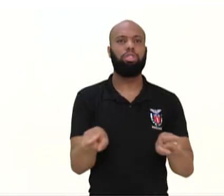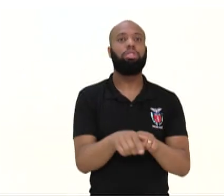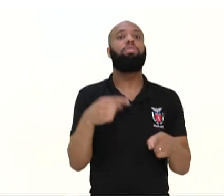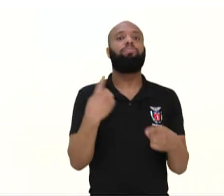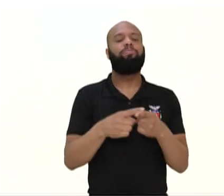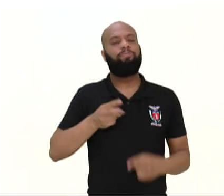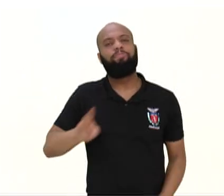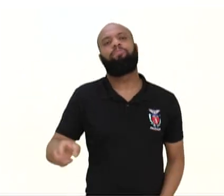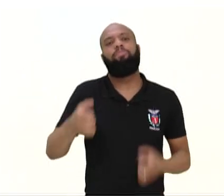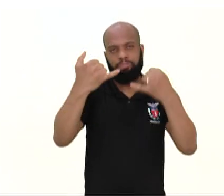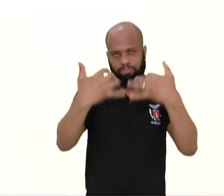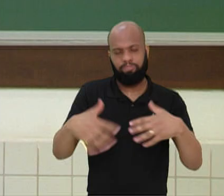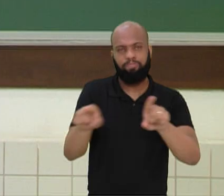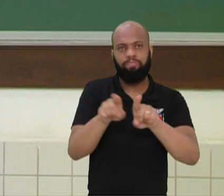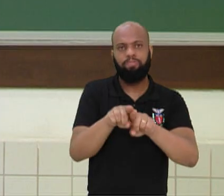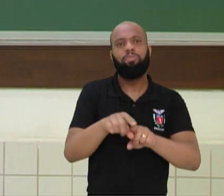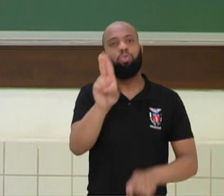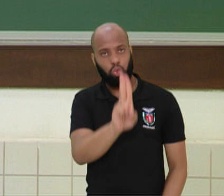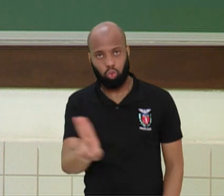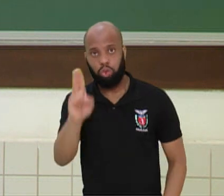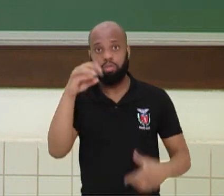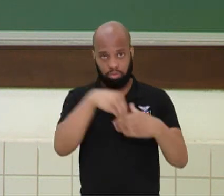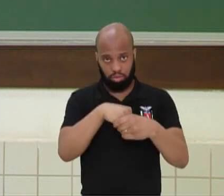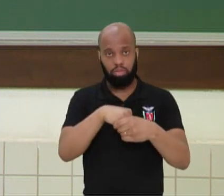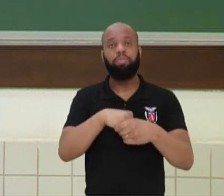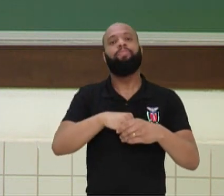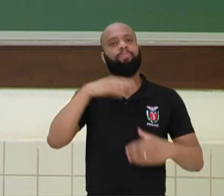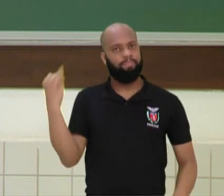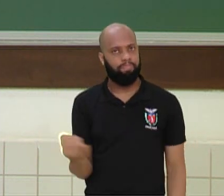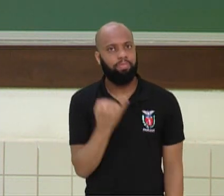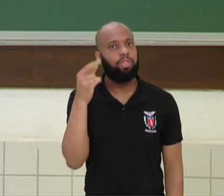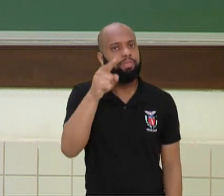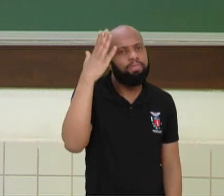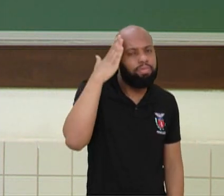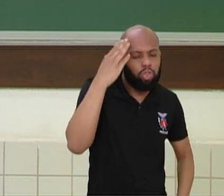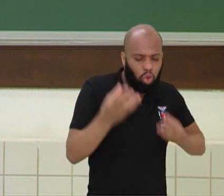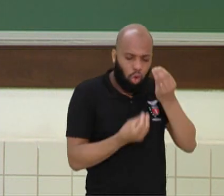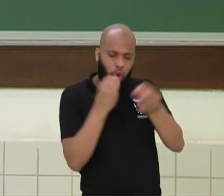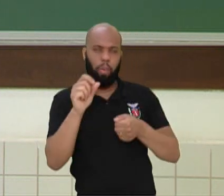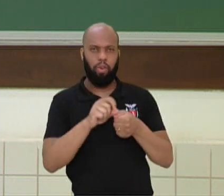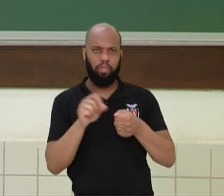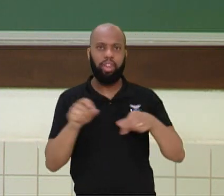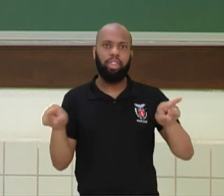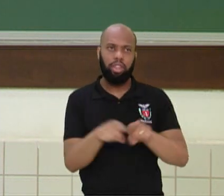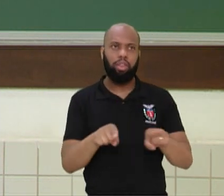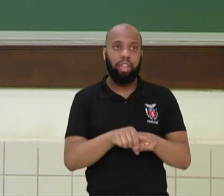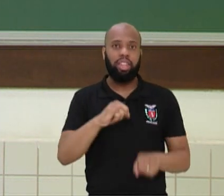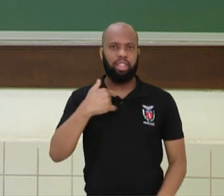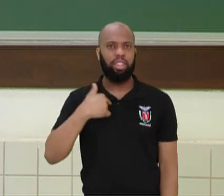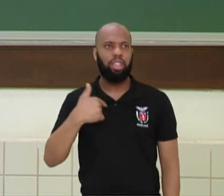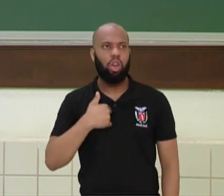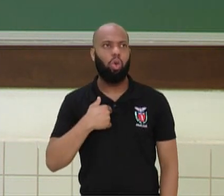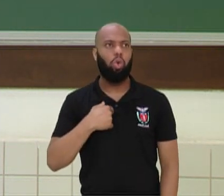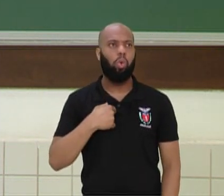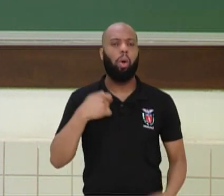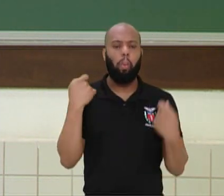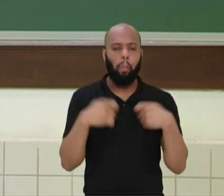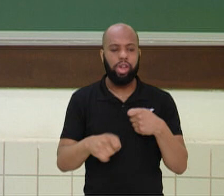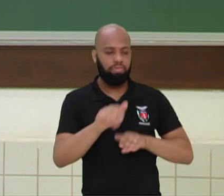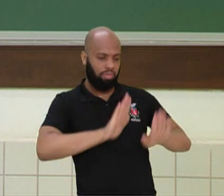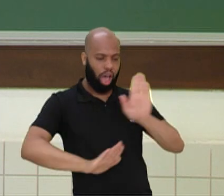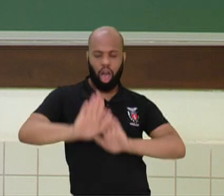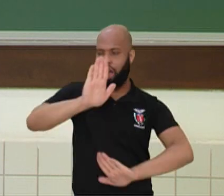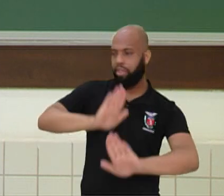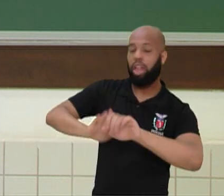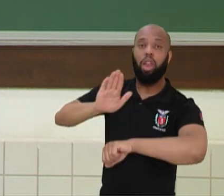sendo citada, é utilizada, e é importante saber como ela é feita e se eu devo ter precauções